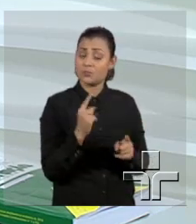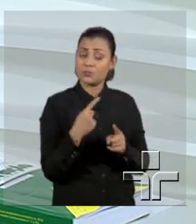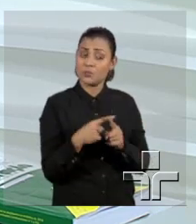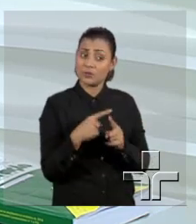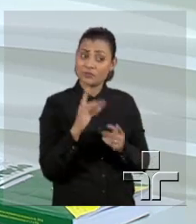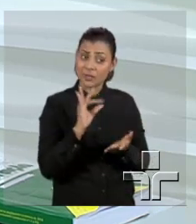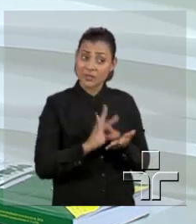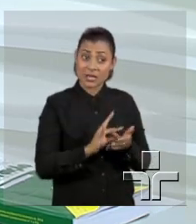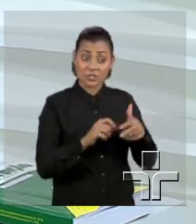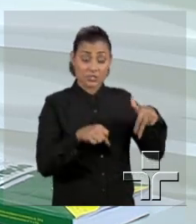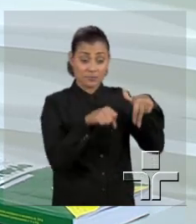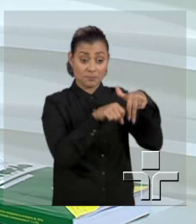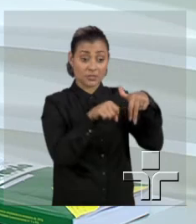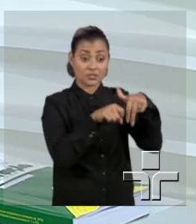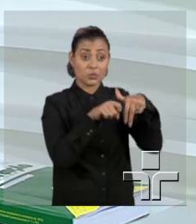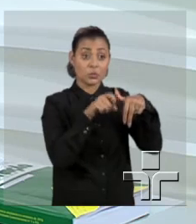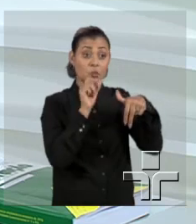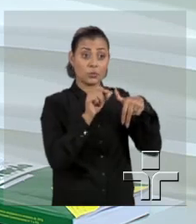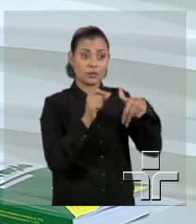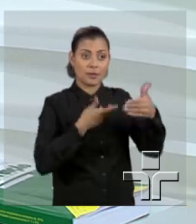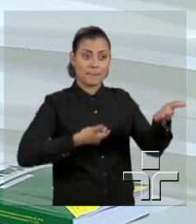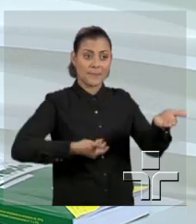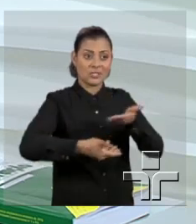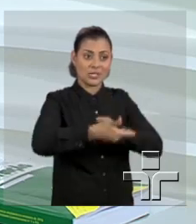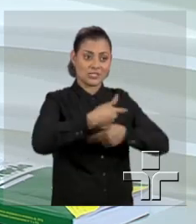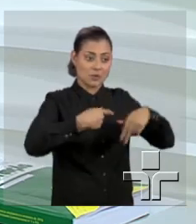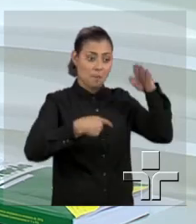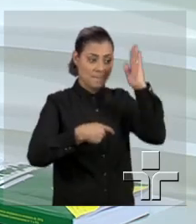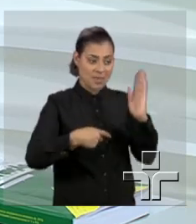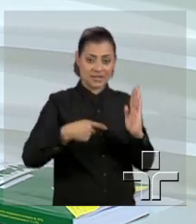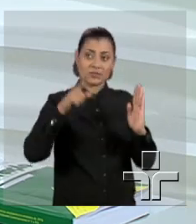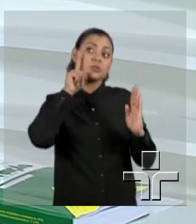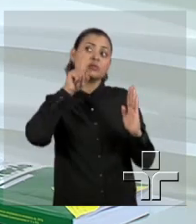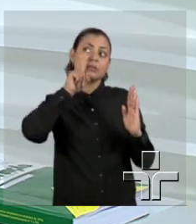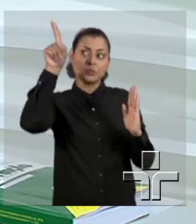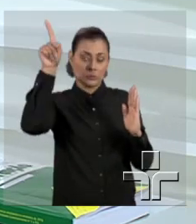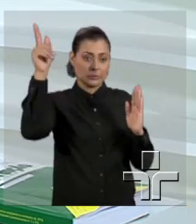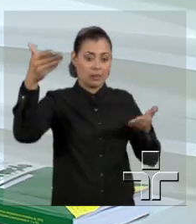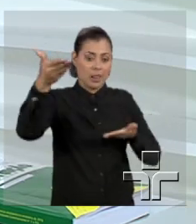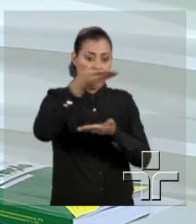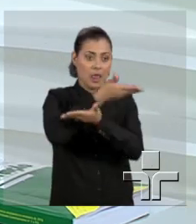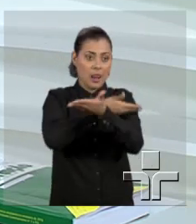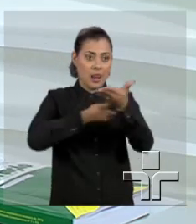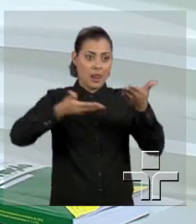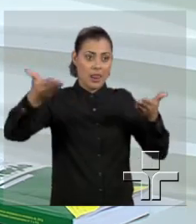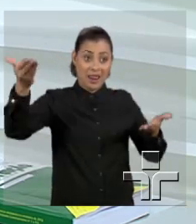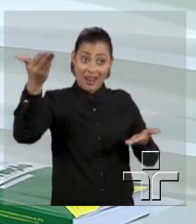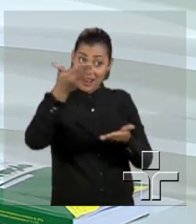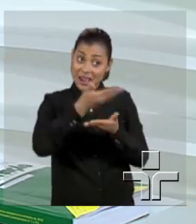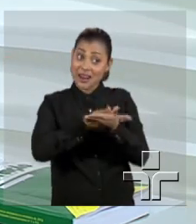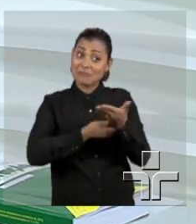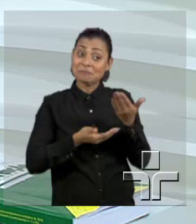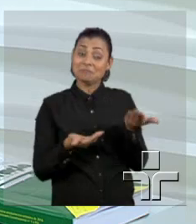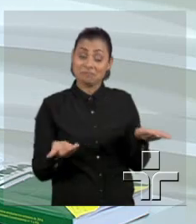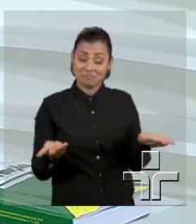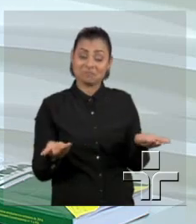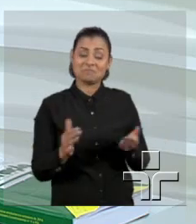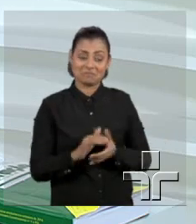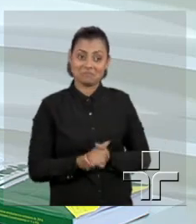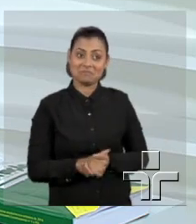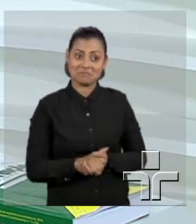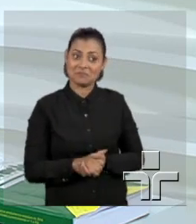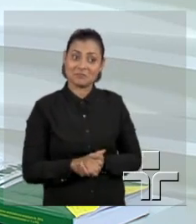o embaixador mediação, não é, do Estado em que estiver atuando com a República Federativa do